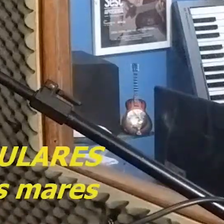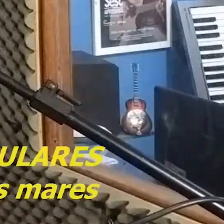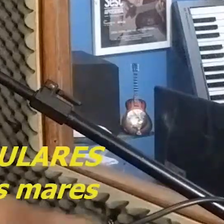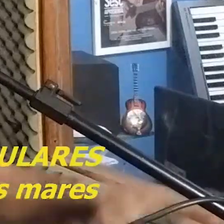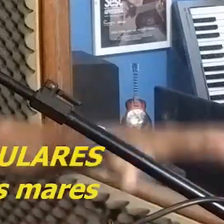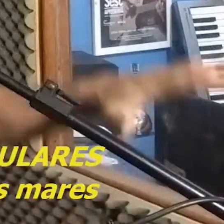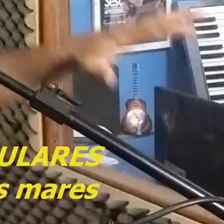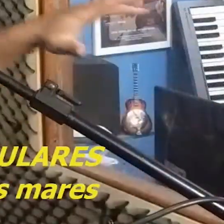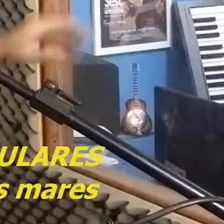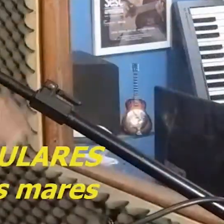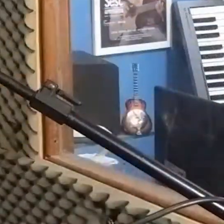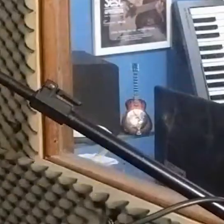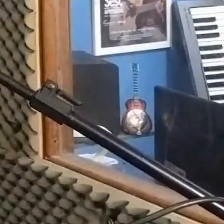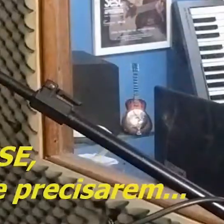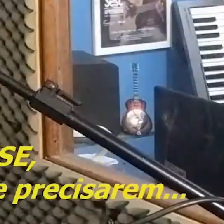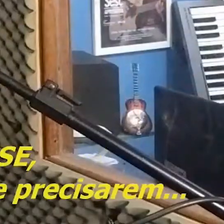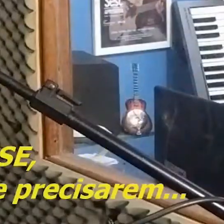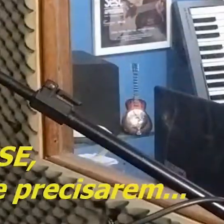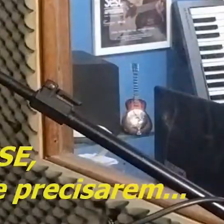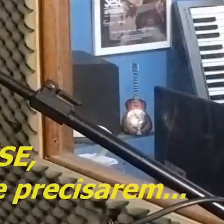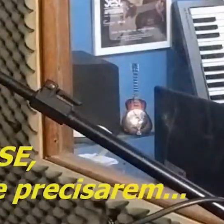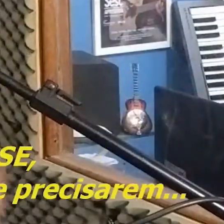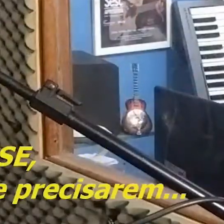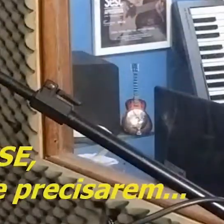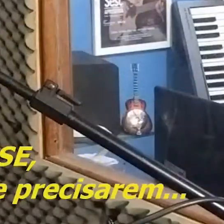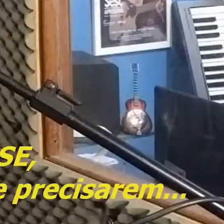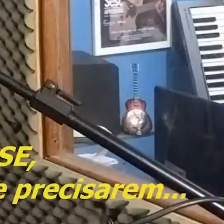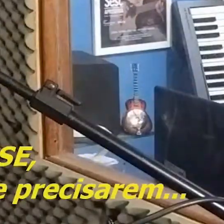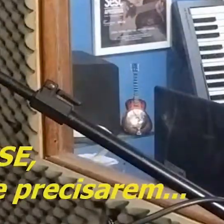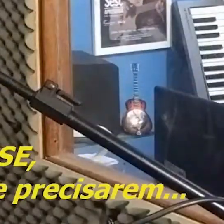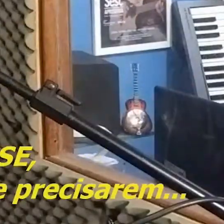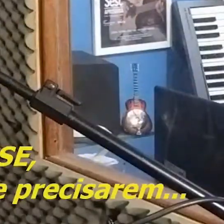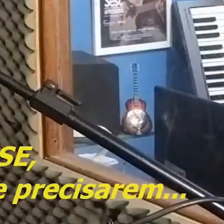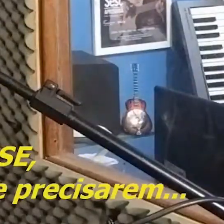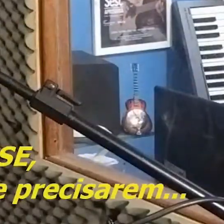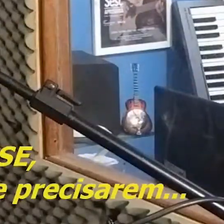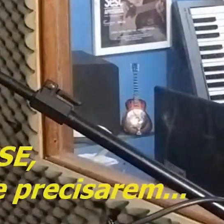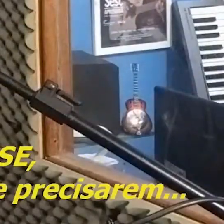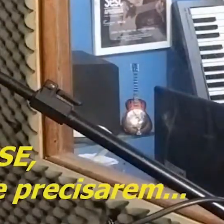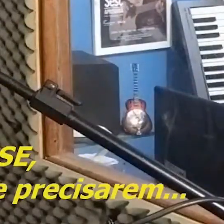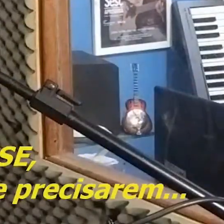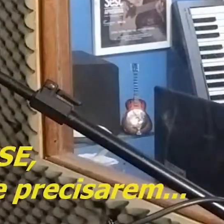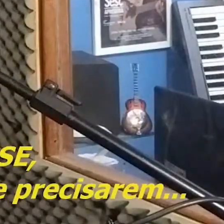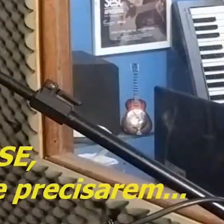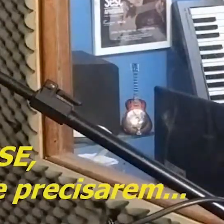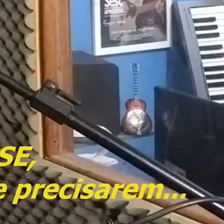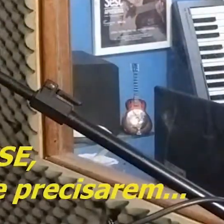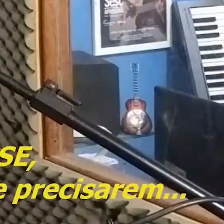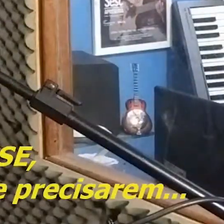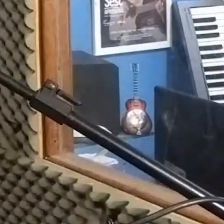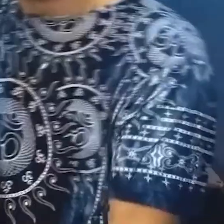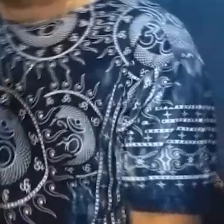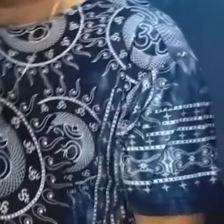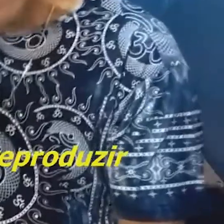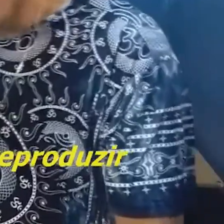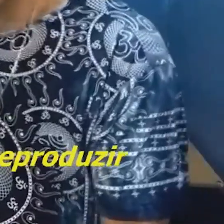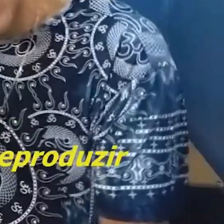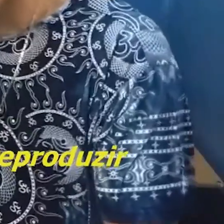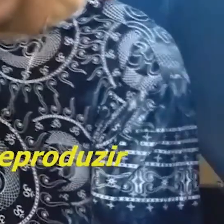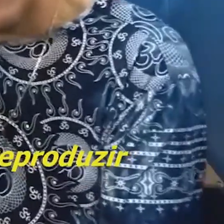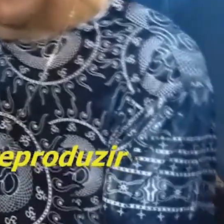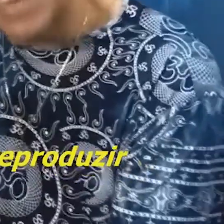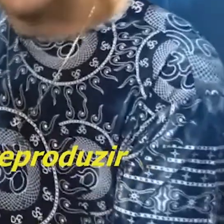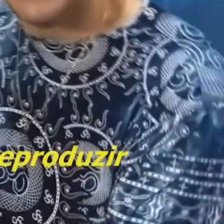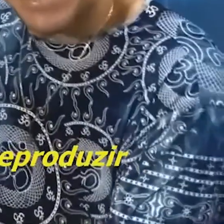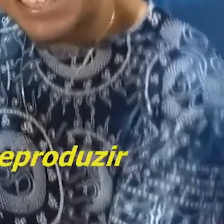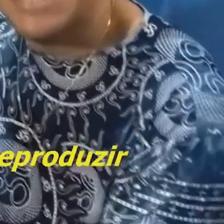vivem na água dos rios e dos mares, que realizam fotossíntese, são seres autotróficos sempre que precisarem.